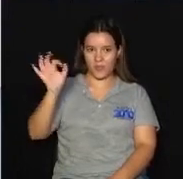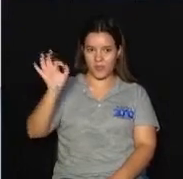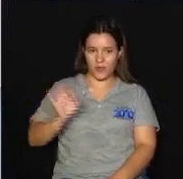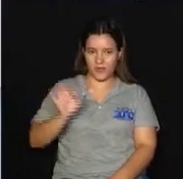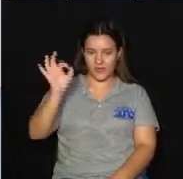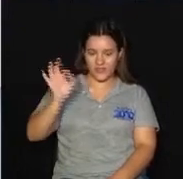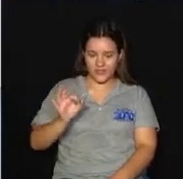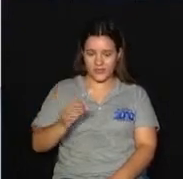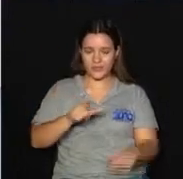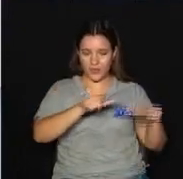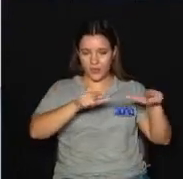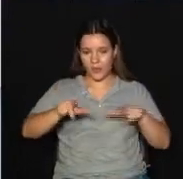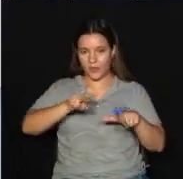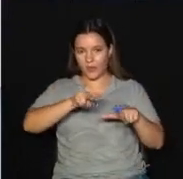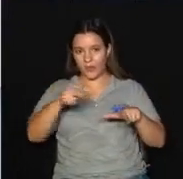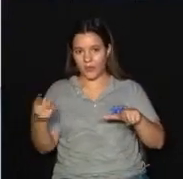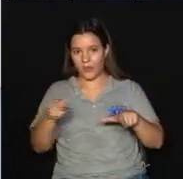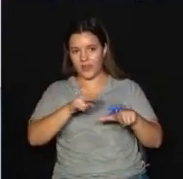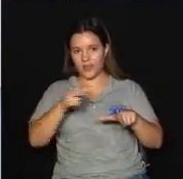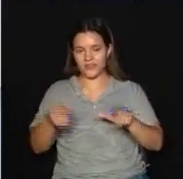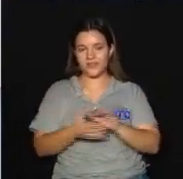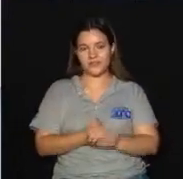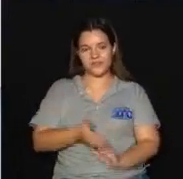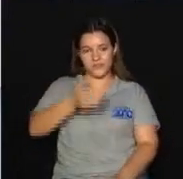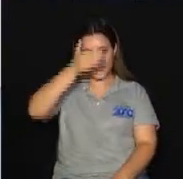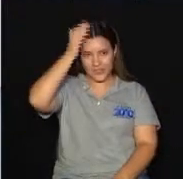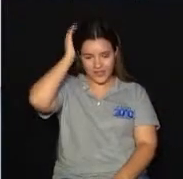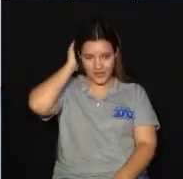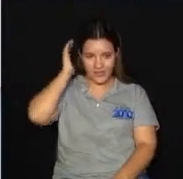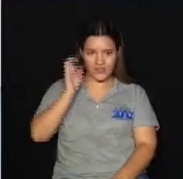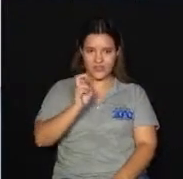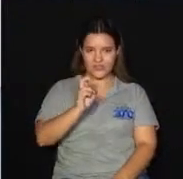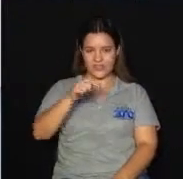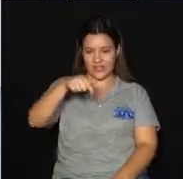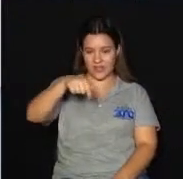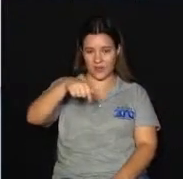99,91% das urnas apuradas, Dário Saad